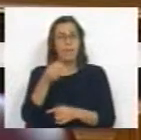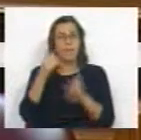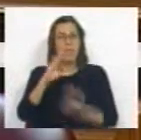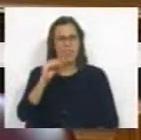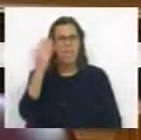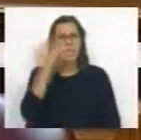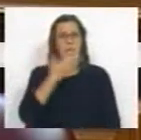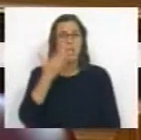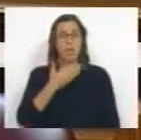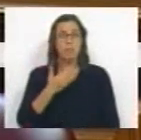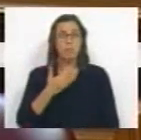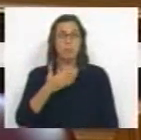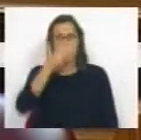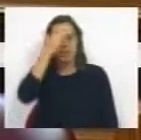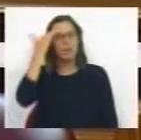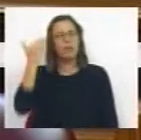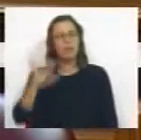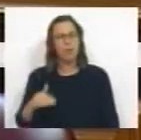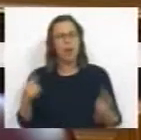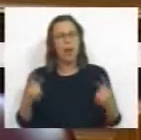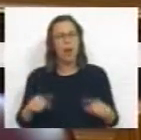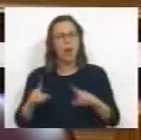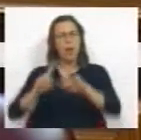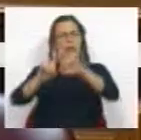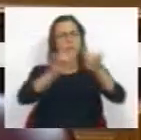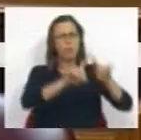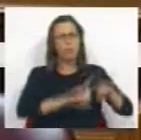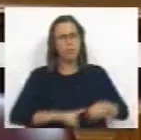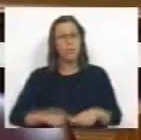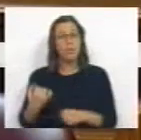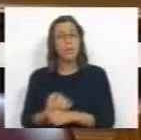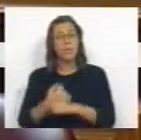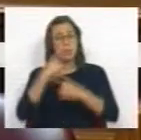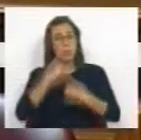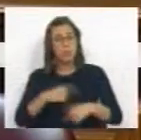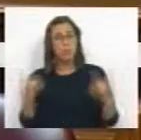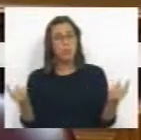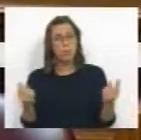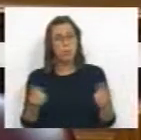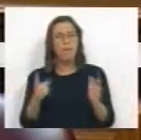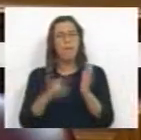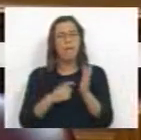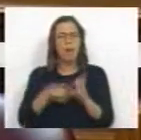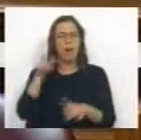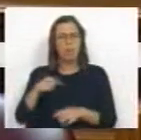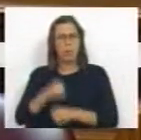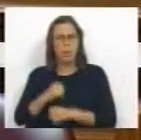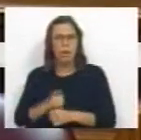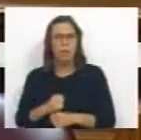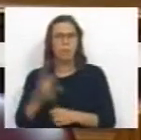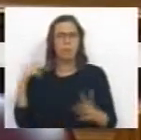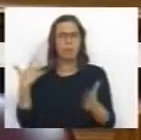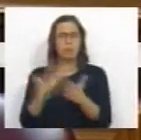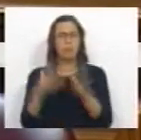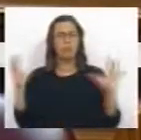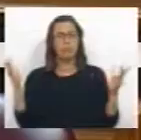para 10 dias e, com as dificuldades existentes nos vários e nos diversos serviços públicos, pela falta de trabalhadores que ao longo dos